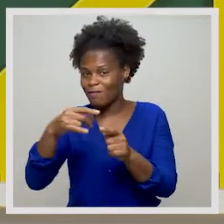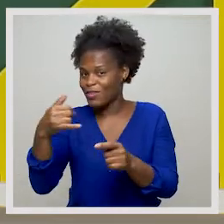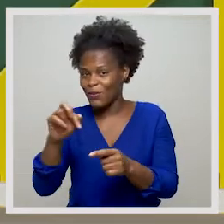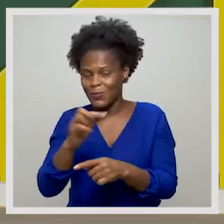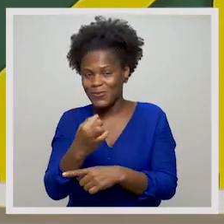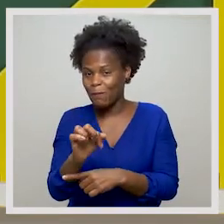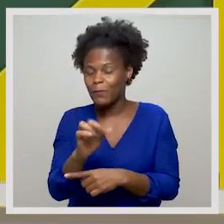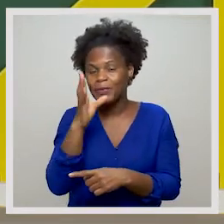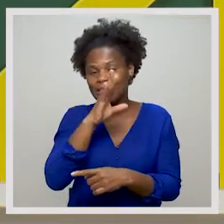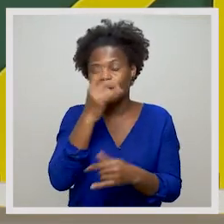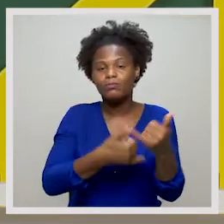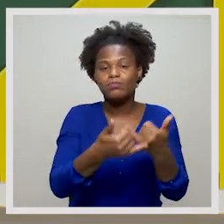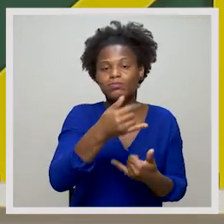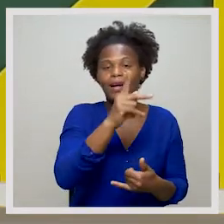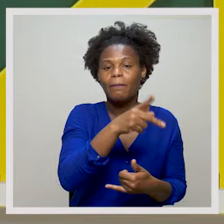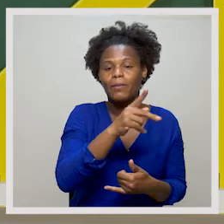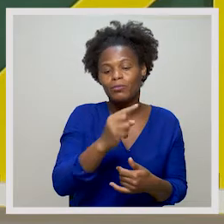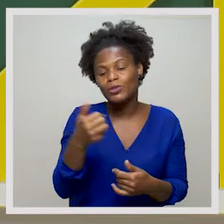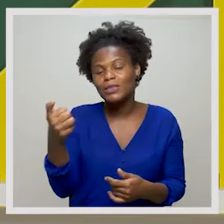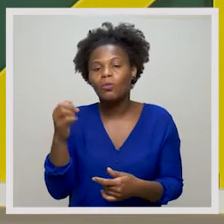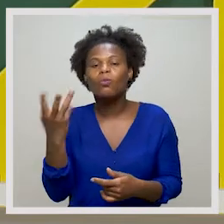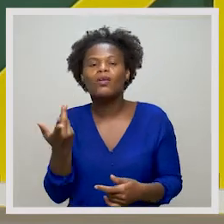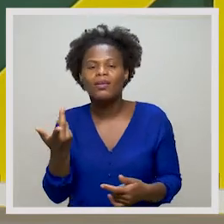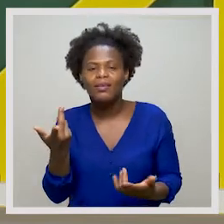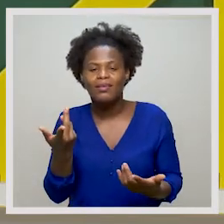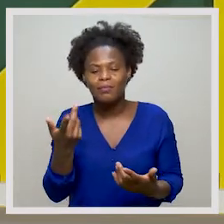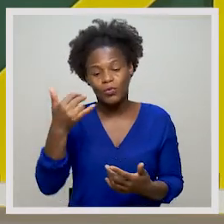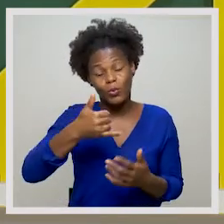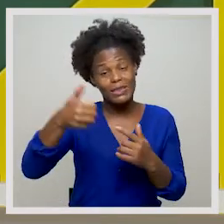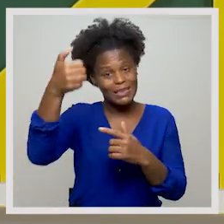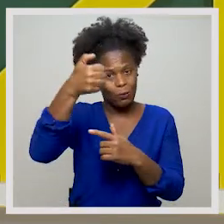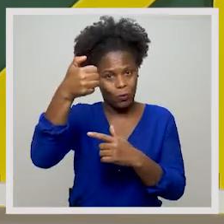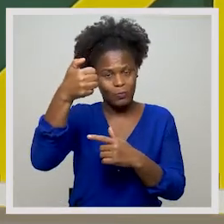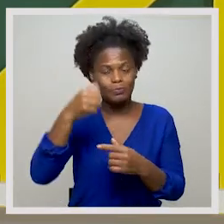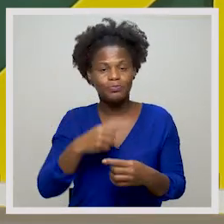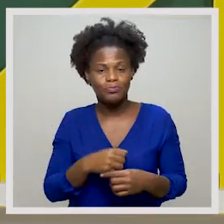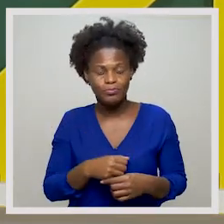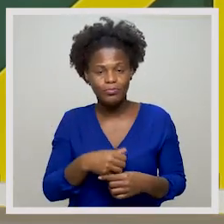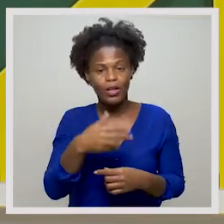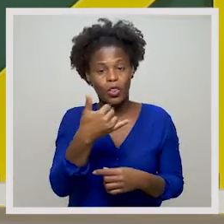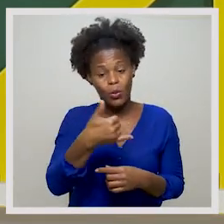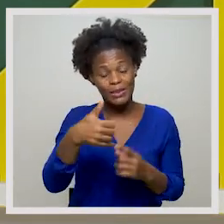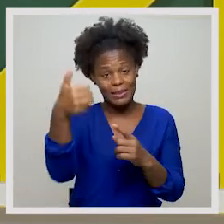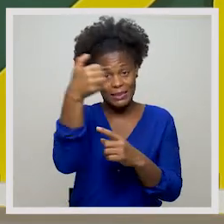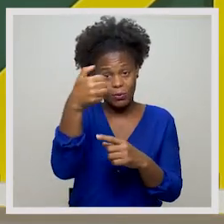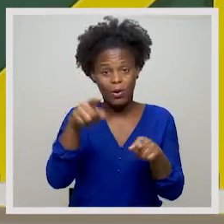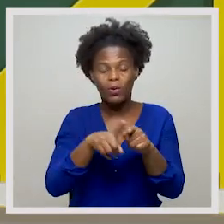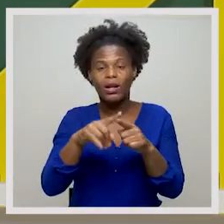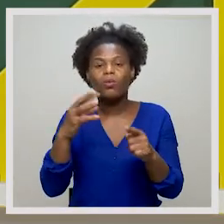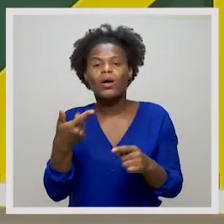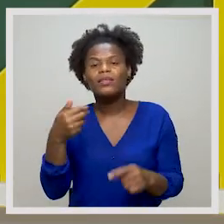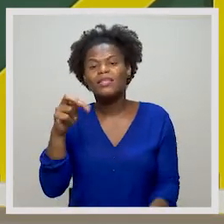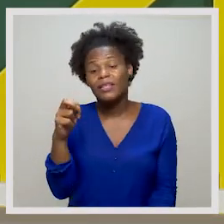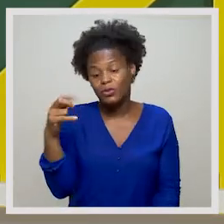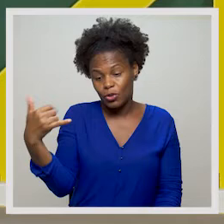vou ao próximo. Se eu substituir o k por 5, o que é que eu vou encontrar? 2 elevado a 5. 2 elevado a 5 igual